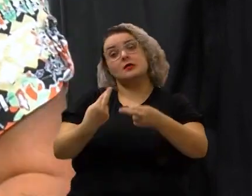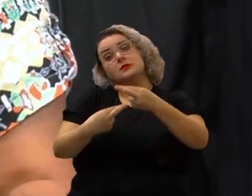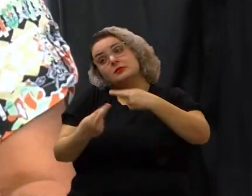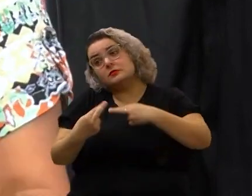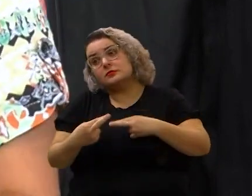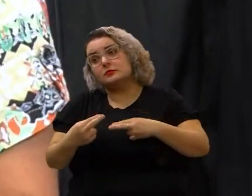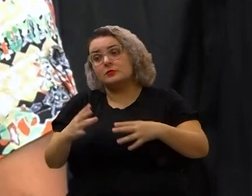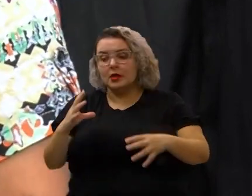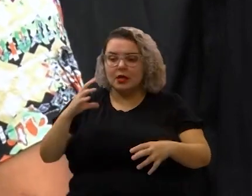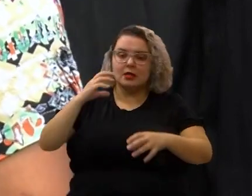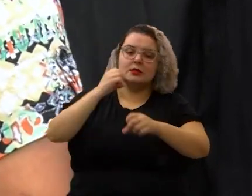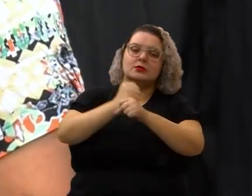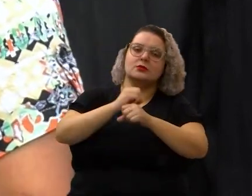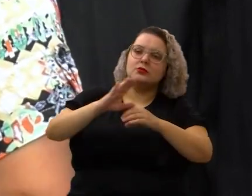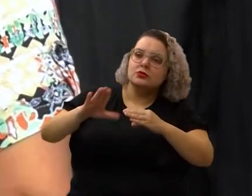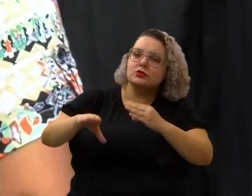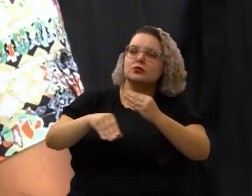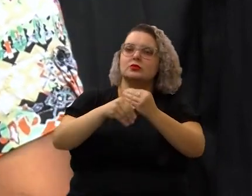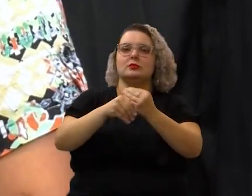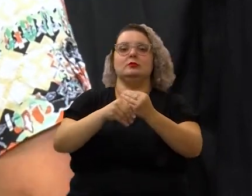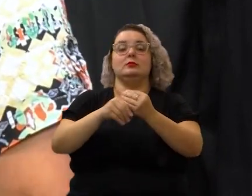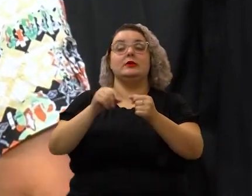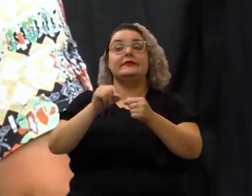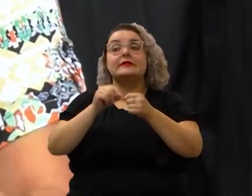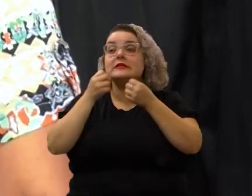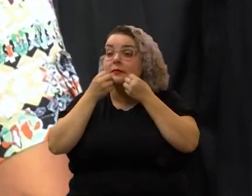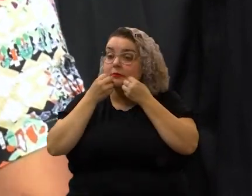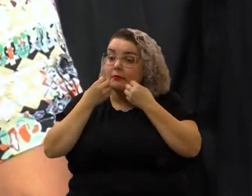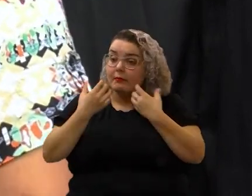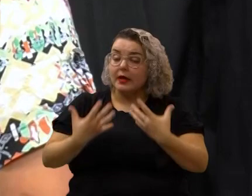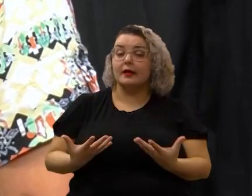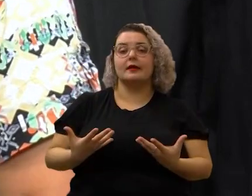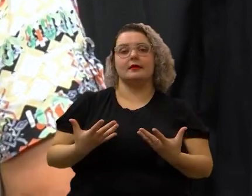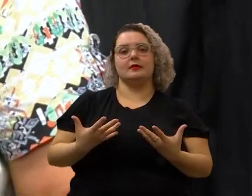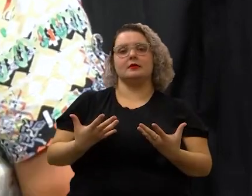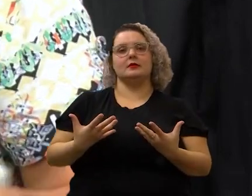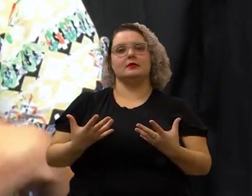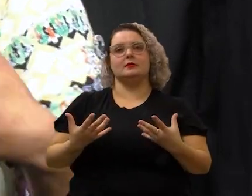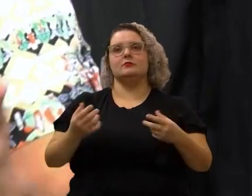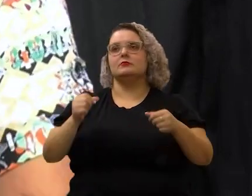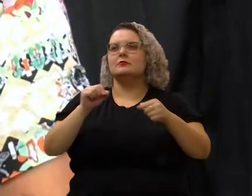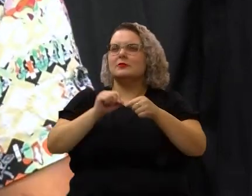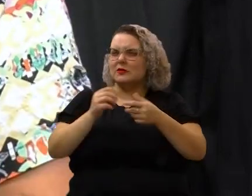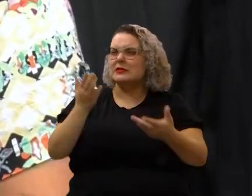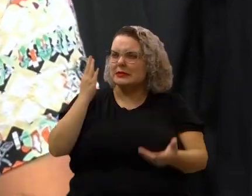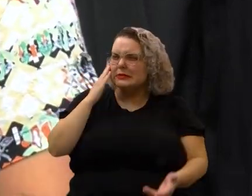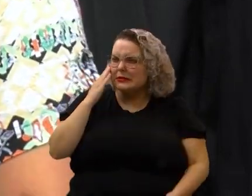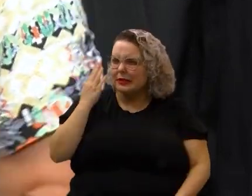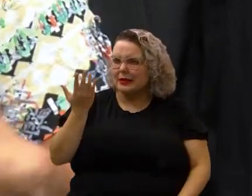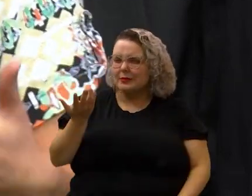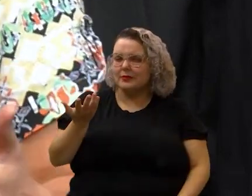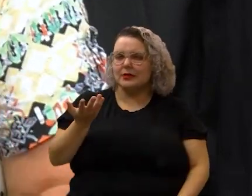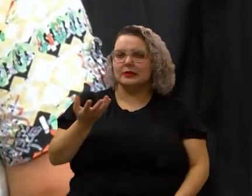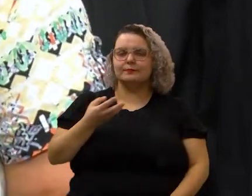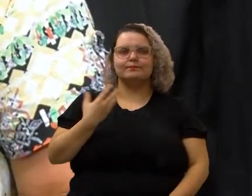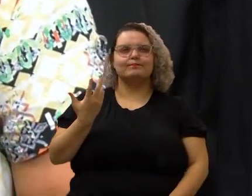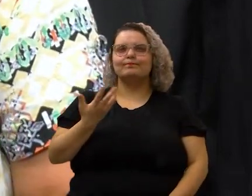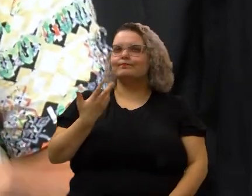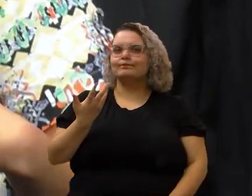e se relações vierem para somar, para fazer a gente bem, para fazerem,